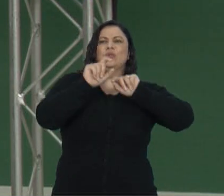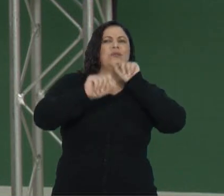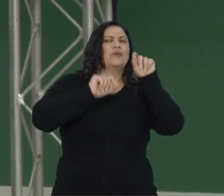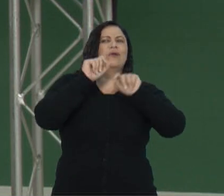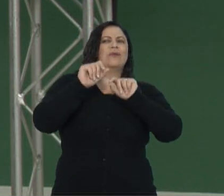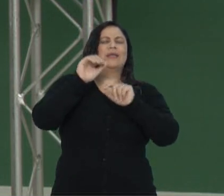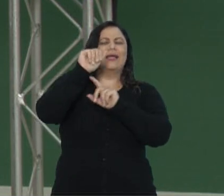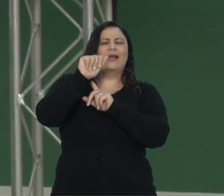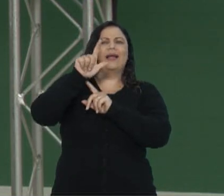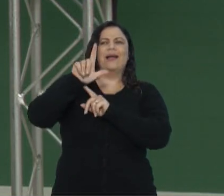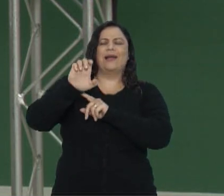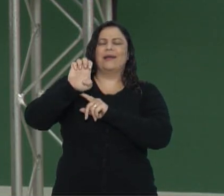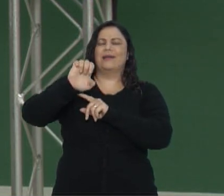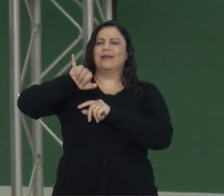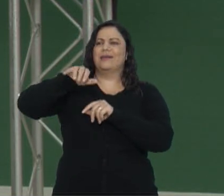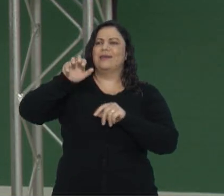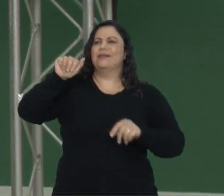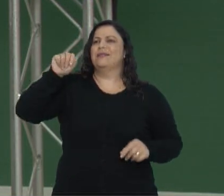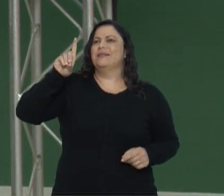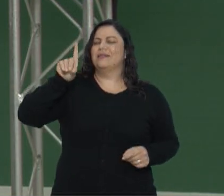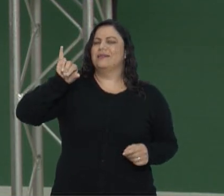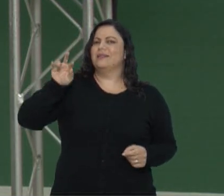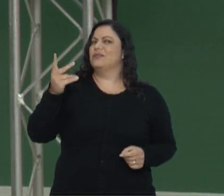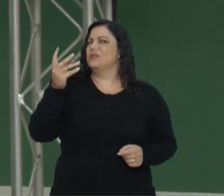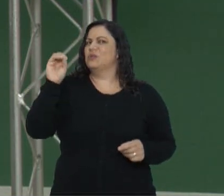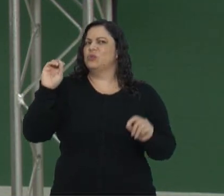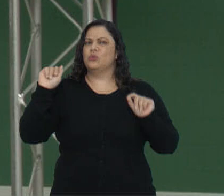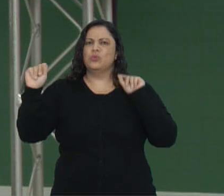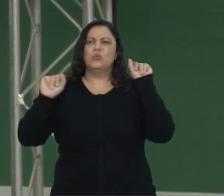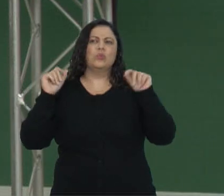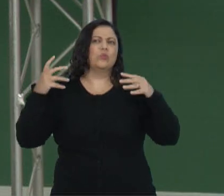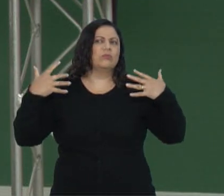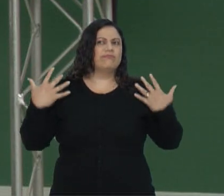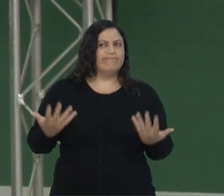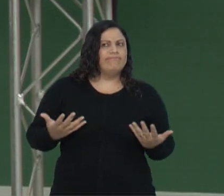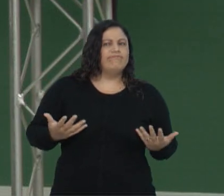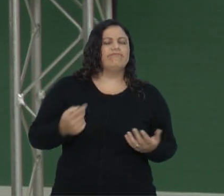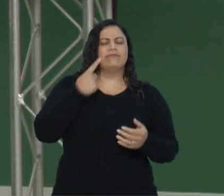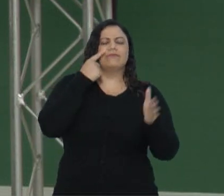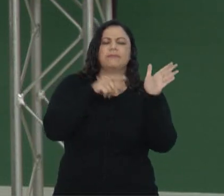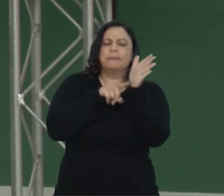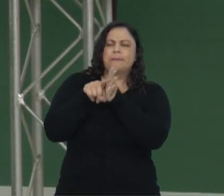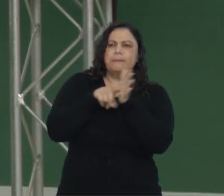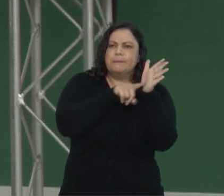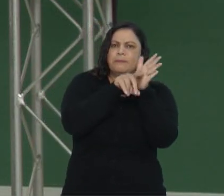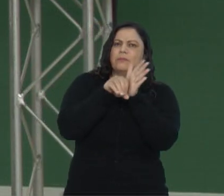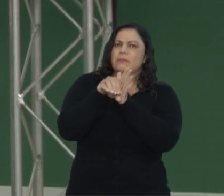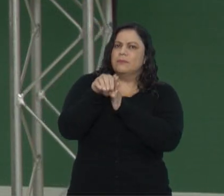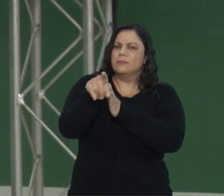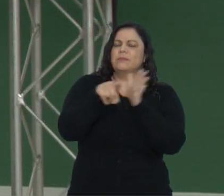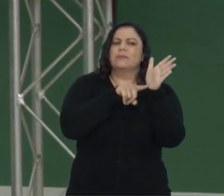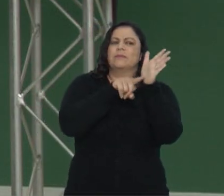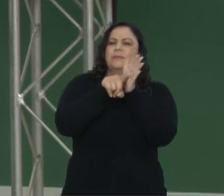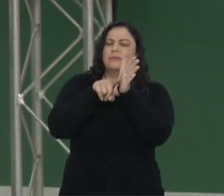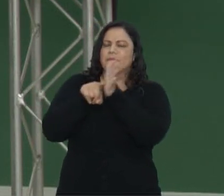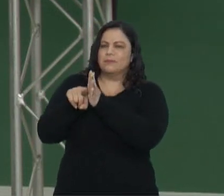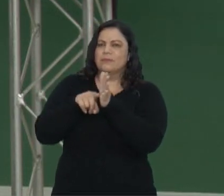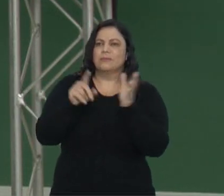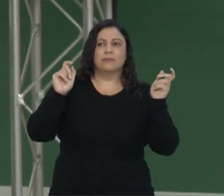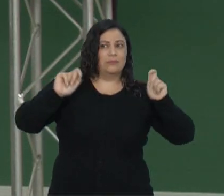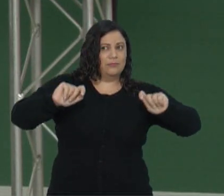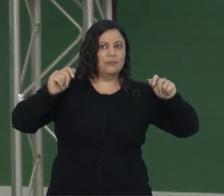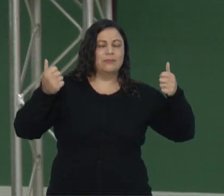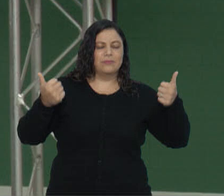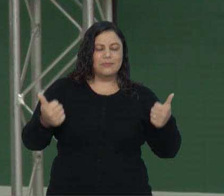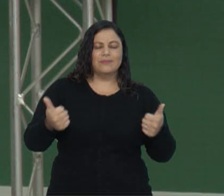que é de Aleijadinho, você vai no Google, você pesquisa, você vai em outra plataforma para pesquisar e ver qual que é, ou até mesmo nossos